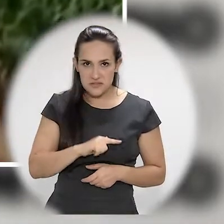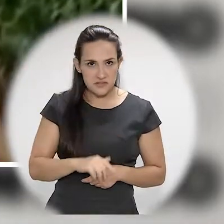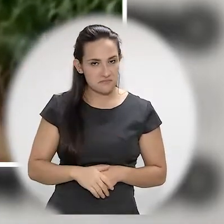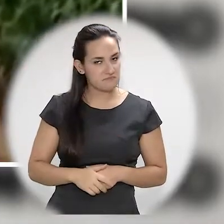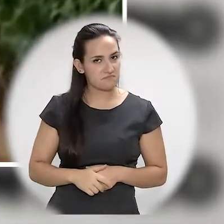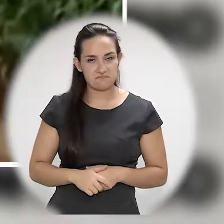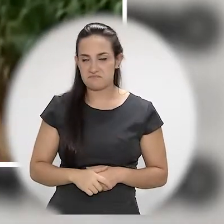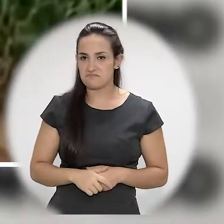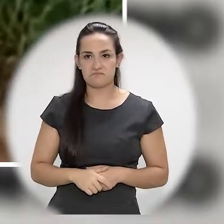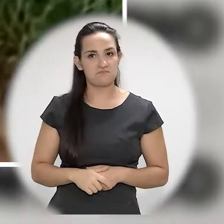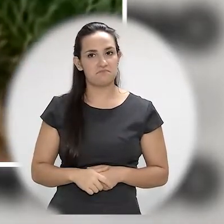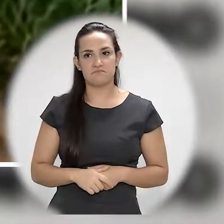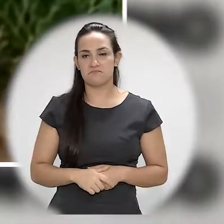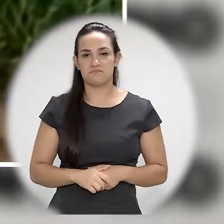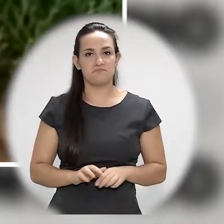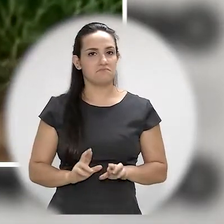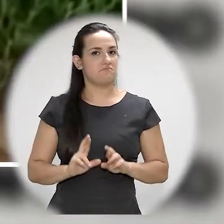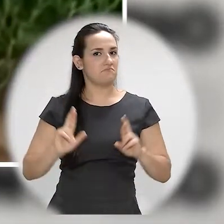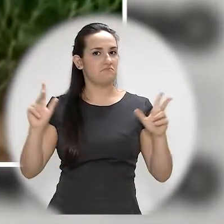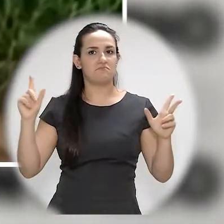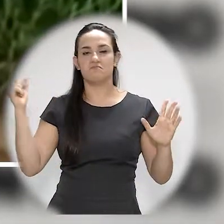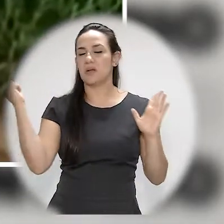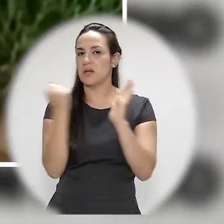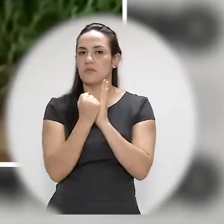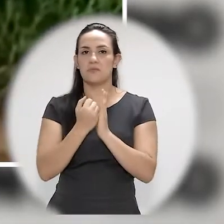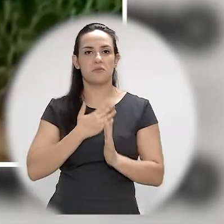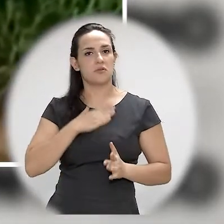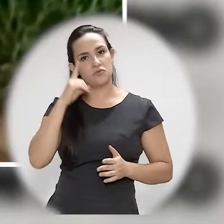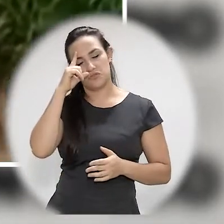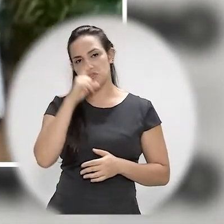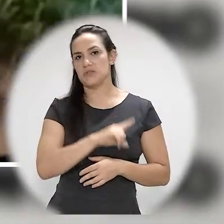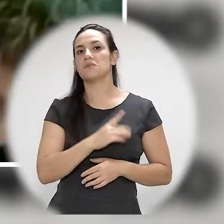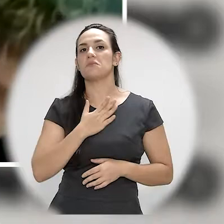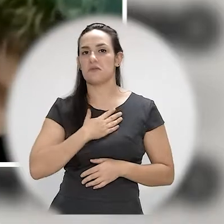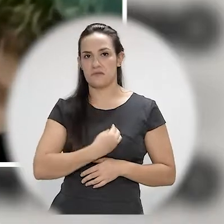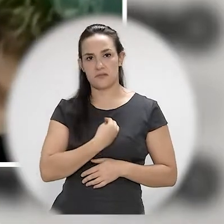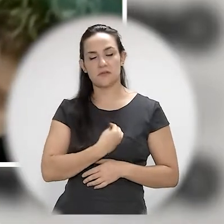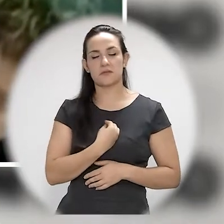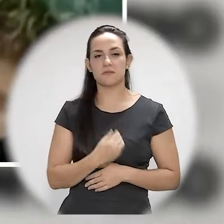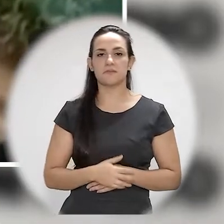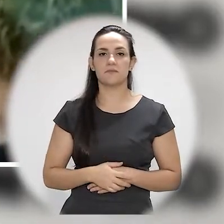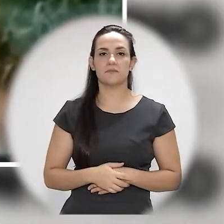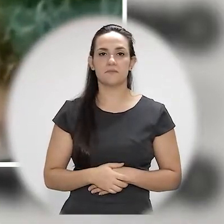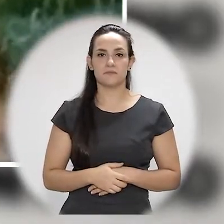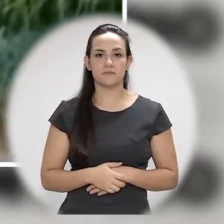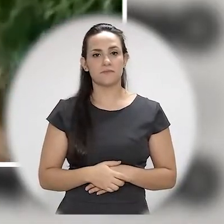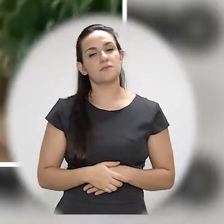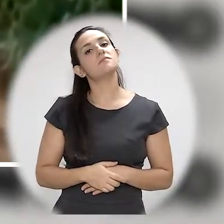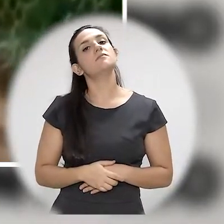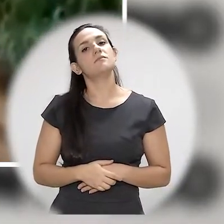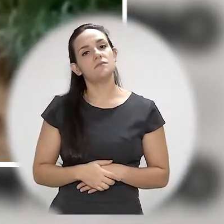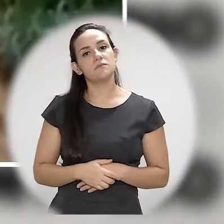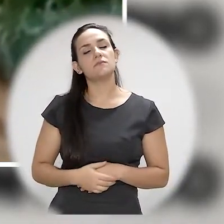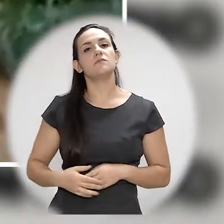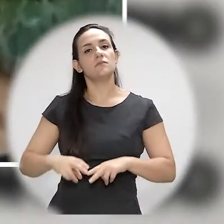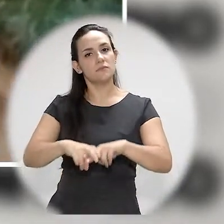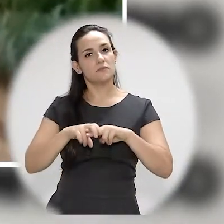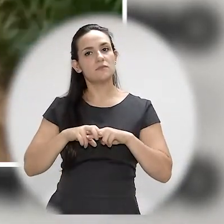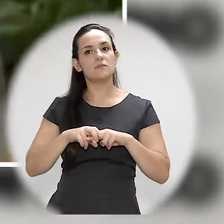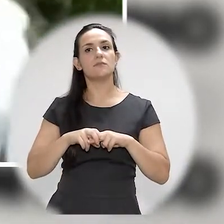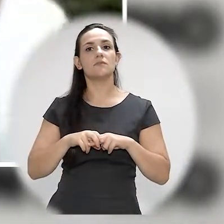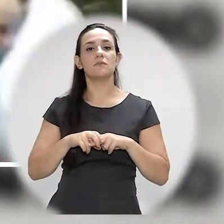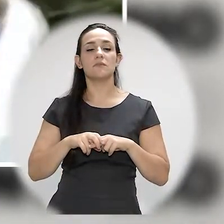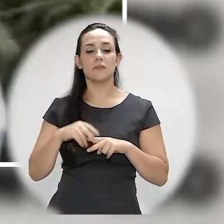Jamais eu pensei que eu ia ter que decidir assim, algo, sabe? Dessa forma. Então, todo momento a